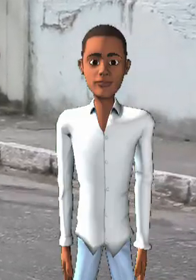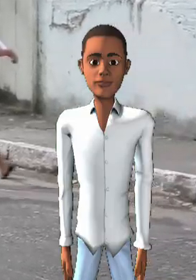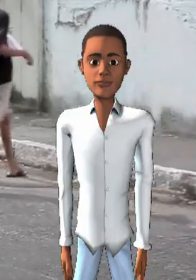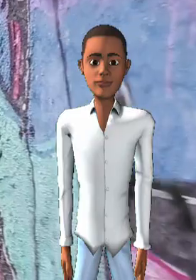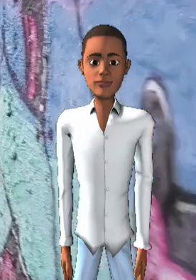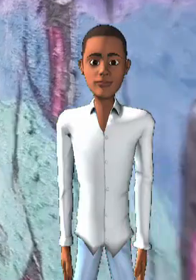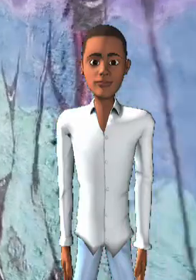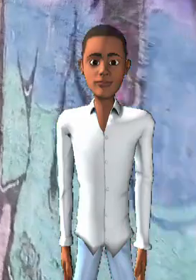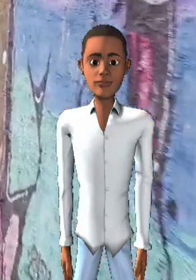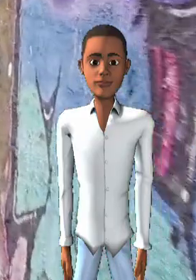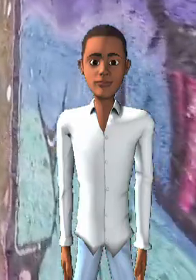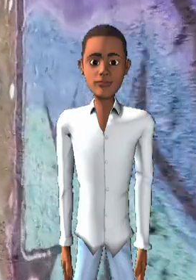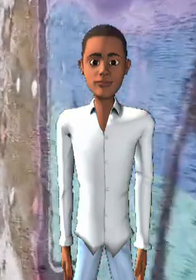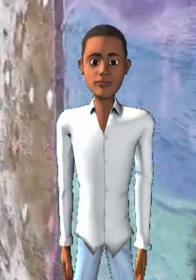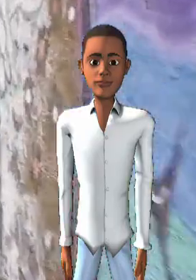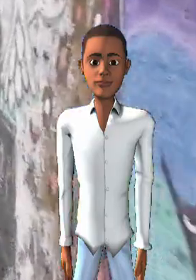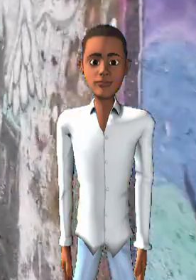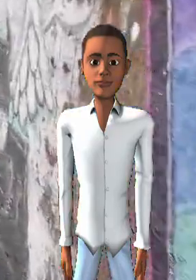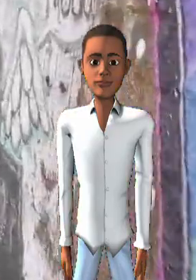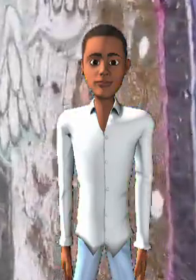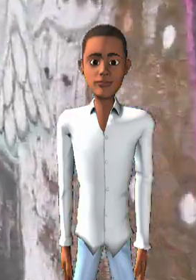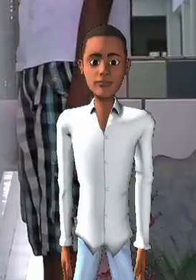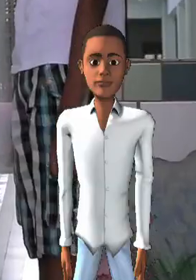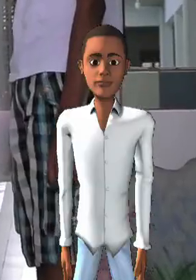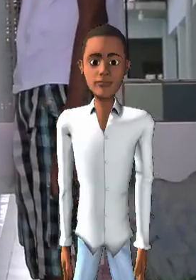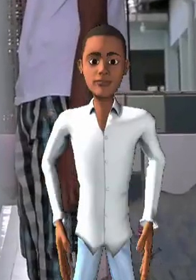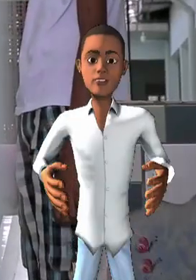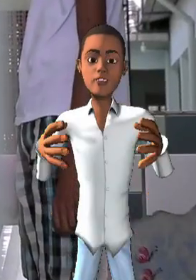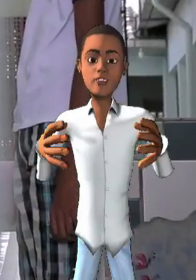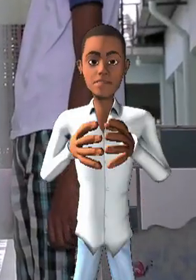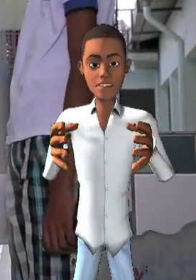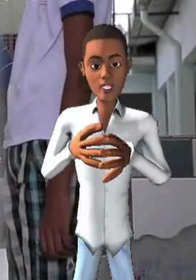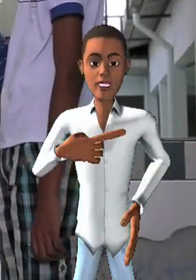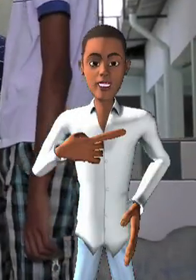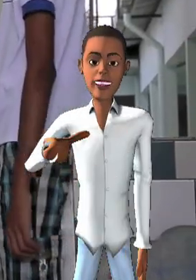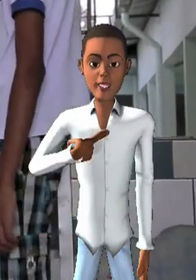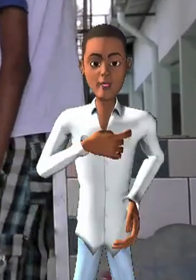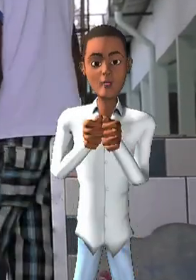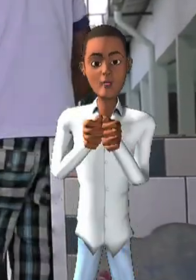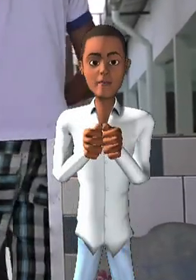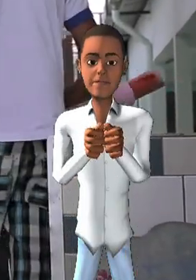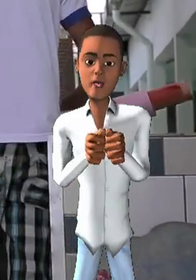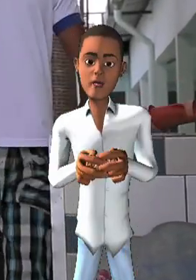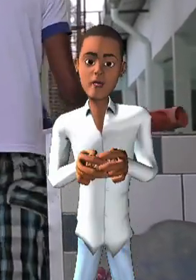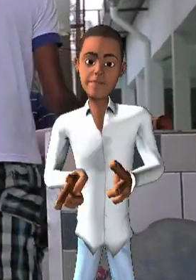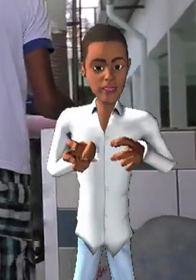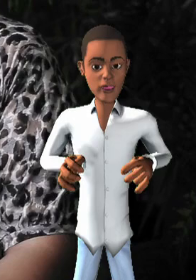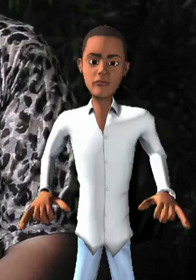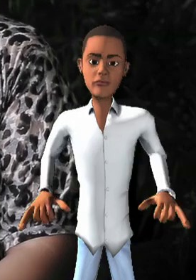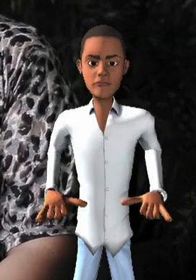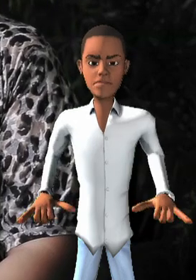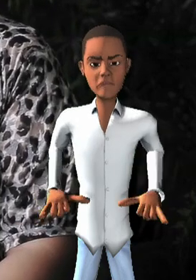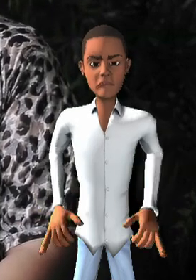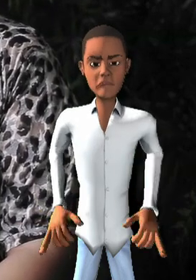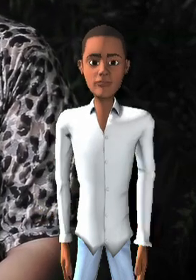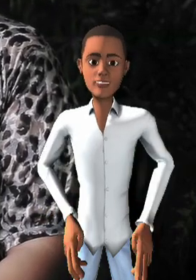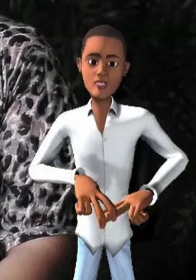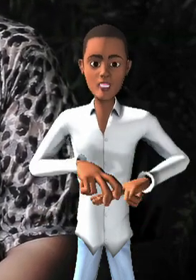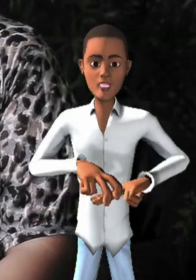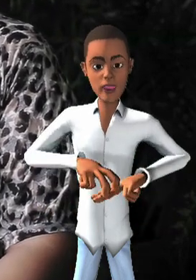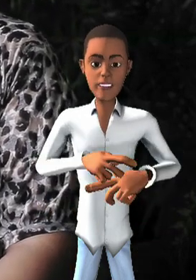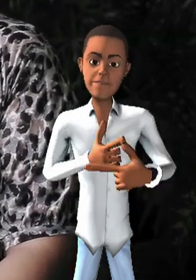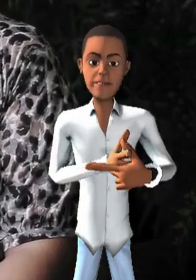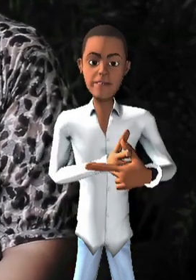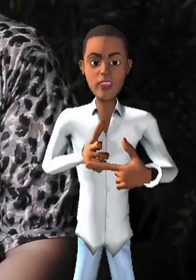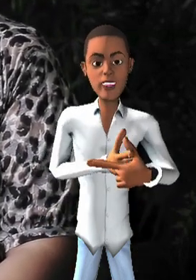Mulher atravessa a rua próximo a 3 rapazes. Eles caminham pela calçada. Nos grupos que eu faço parte, eu vejo muito mais um sofrimento